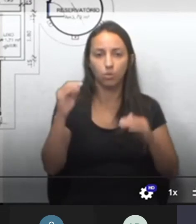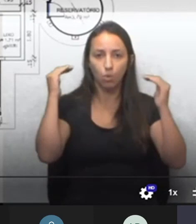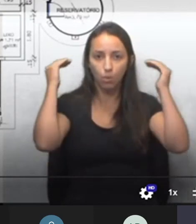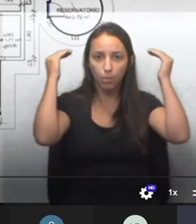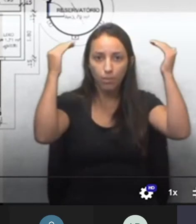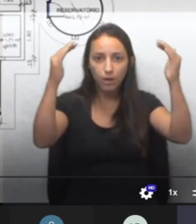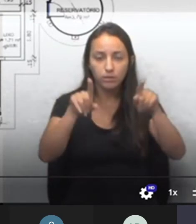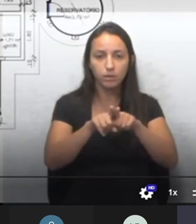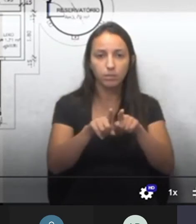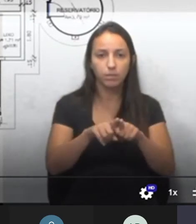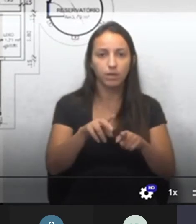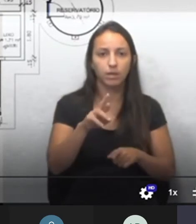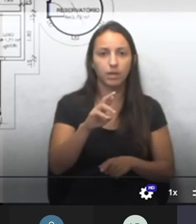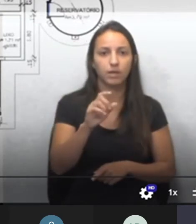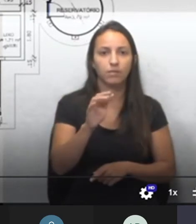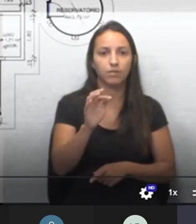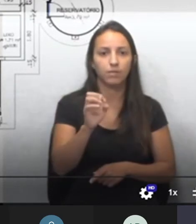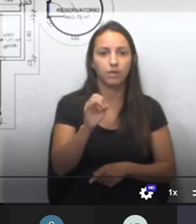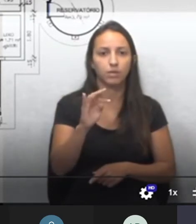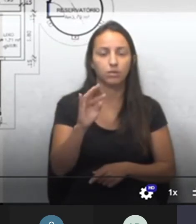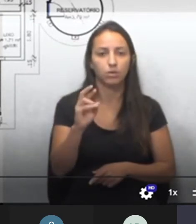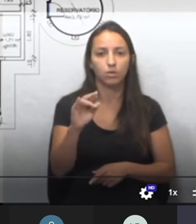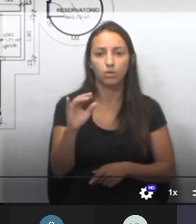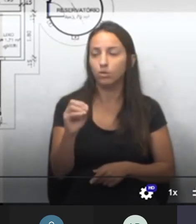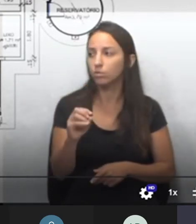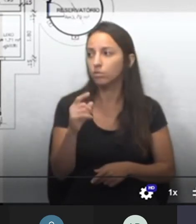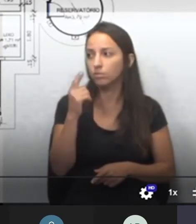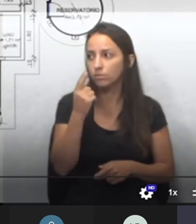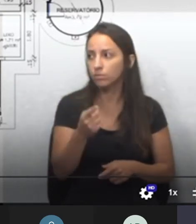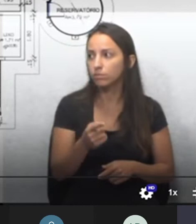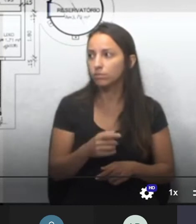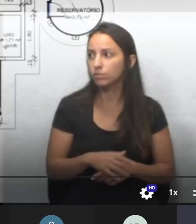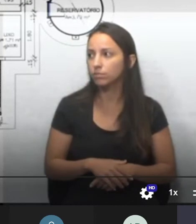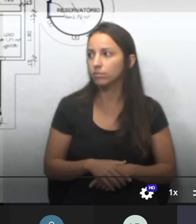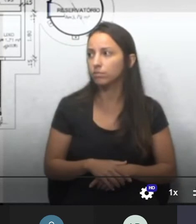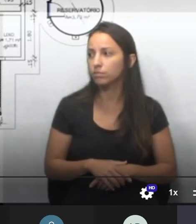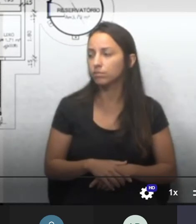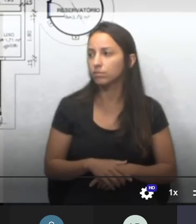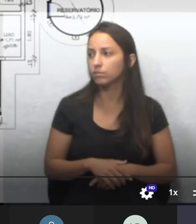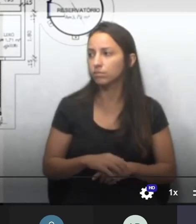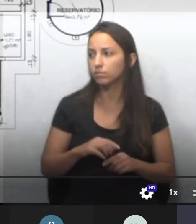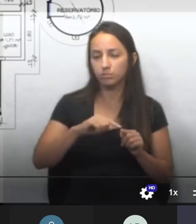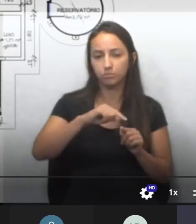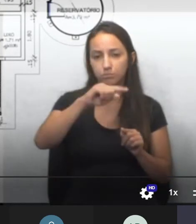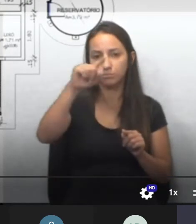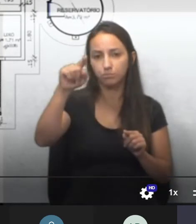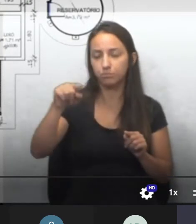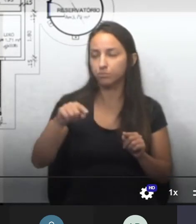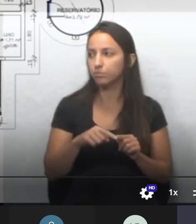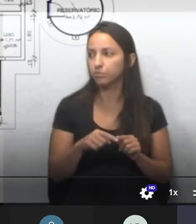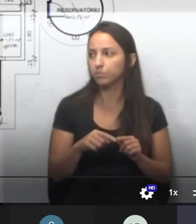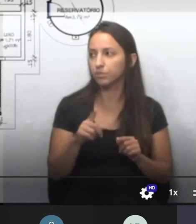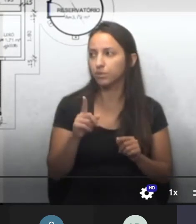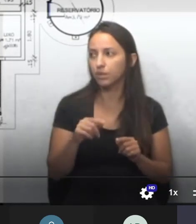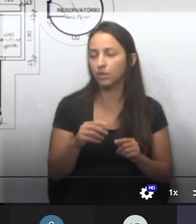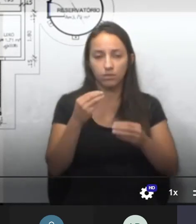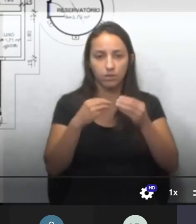tá certo? Então, lembre-se, de repente, essa porção aqui, bem pequena, é o